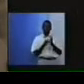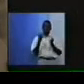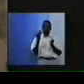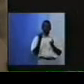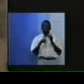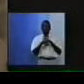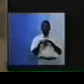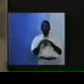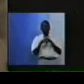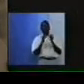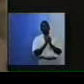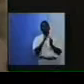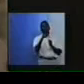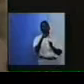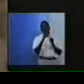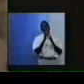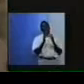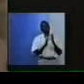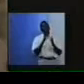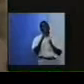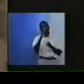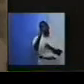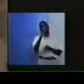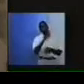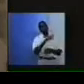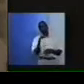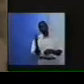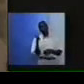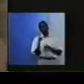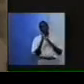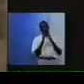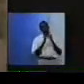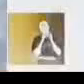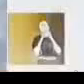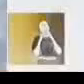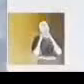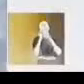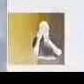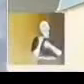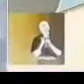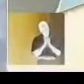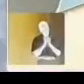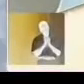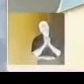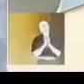e Ele fala o seu nome e diz para você: volta,